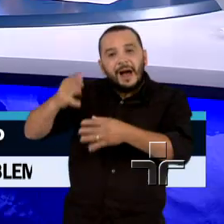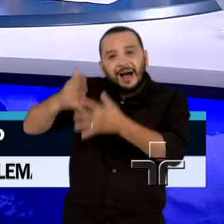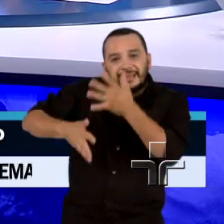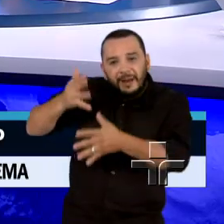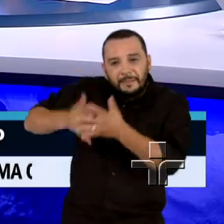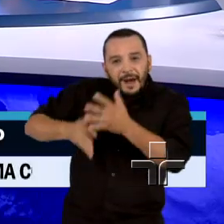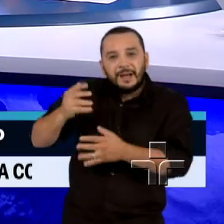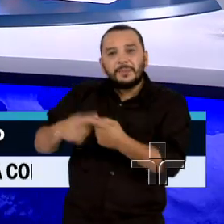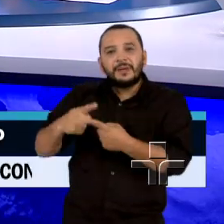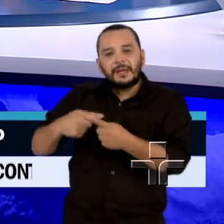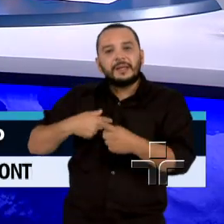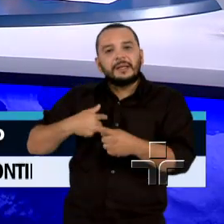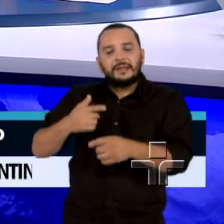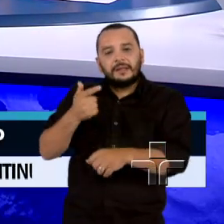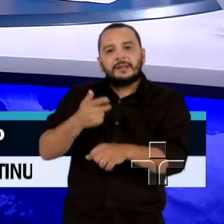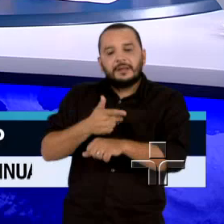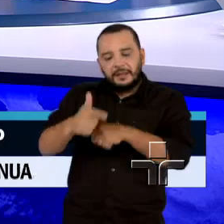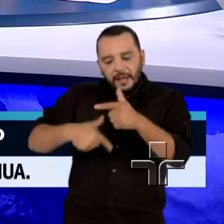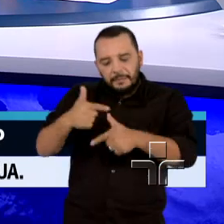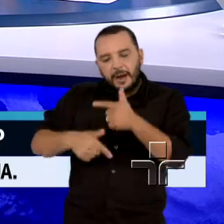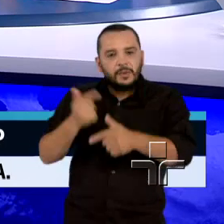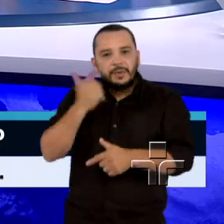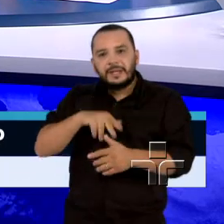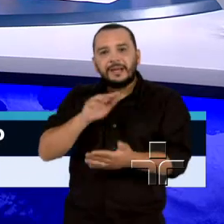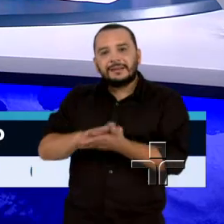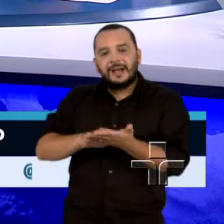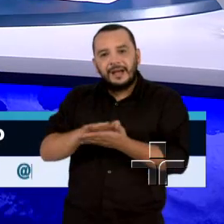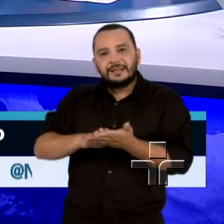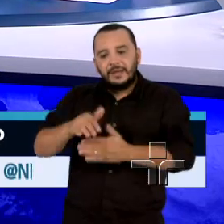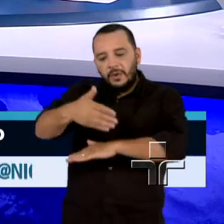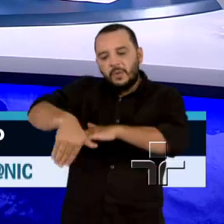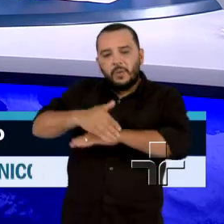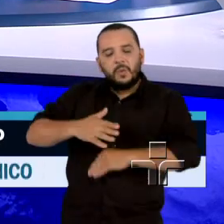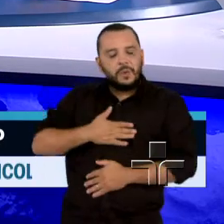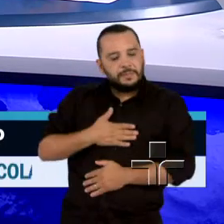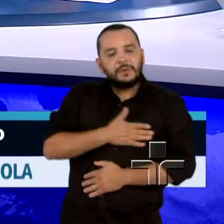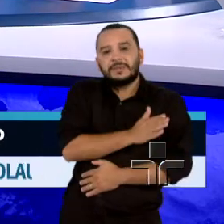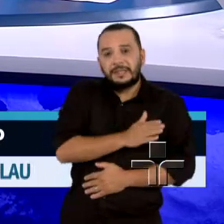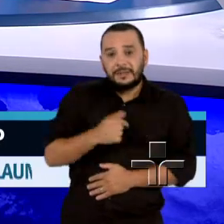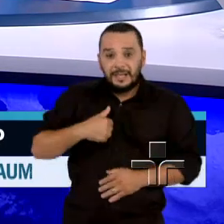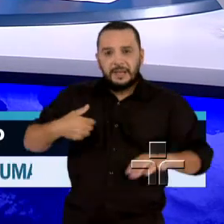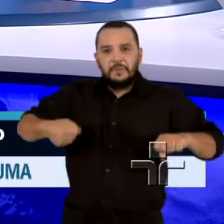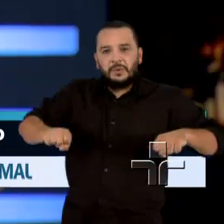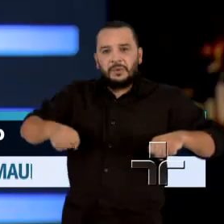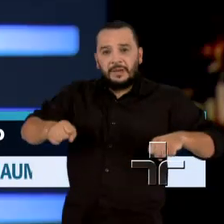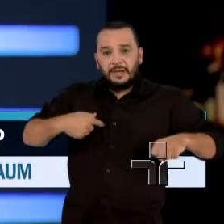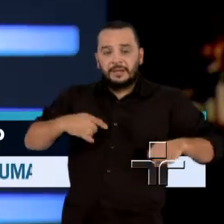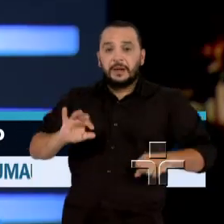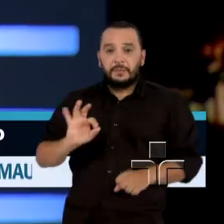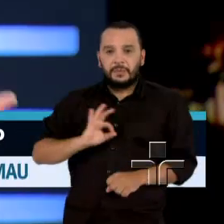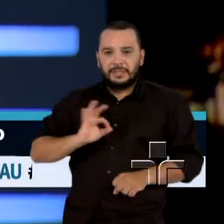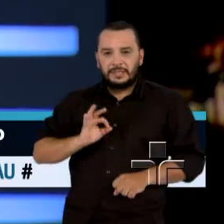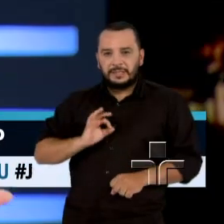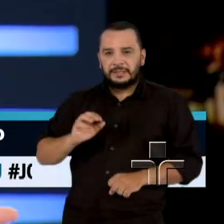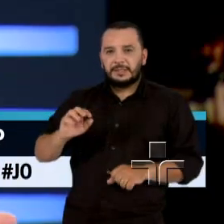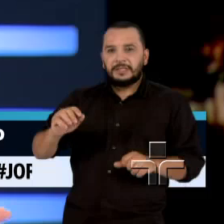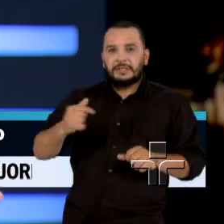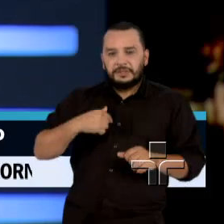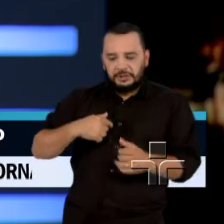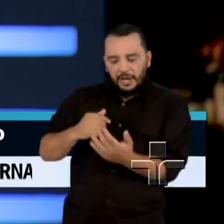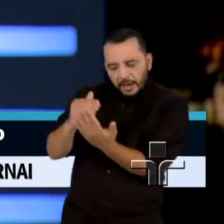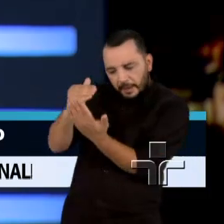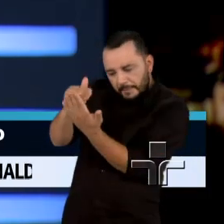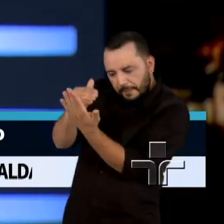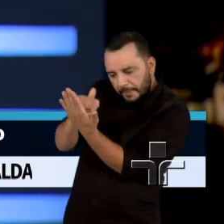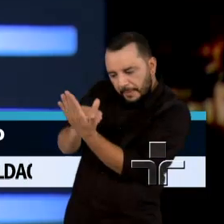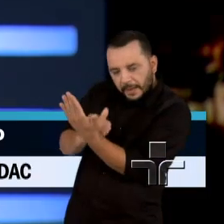consegue encontrar um trabalho adequado, ele sofre preconceito nas ruas, ele é motoqueiro, então ele diz que quando ele é parado, os policiais puxam a ficha dele e